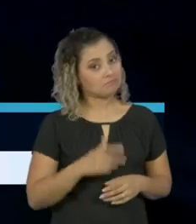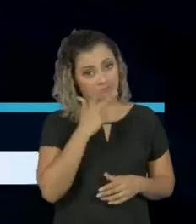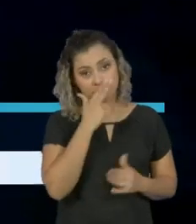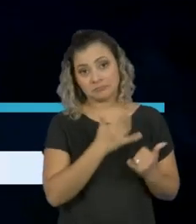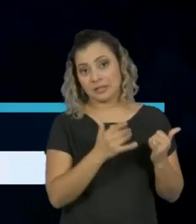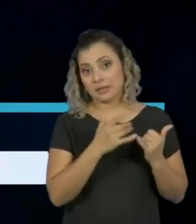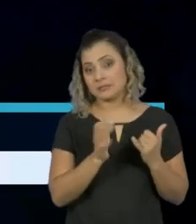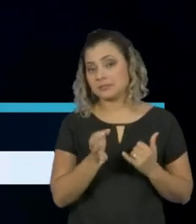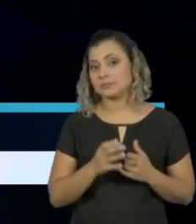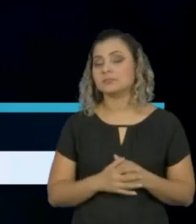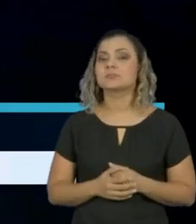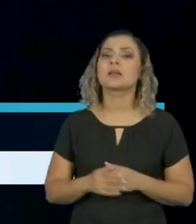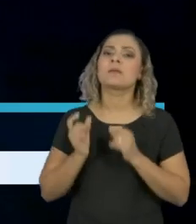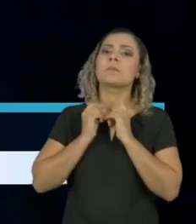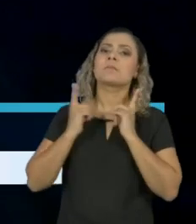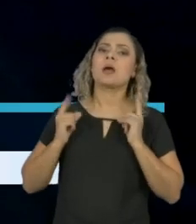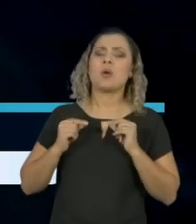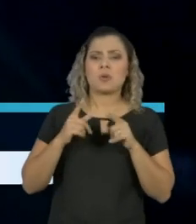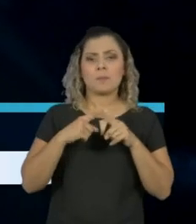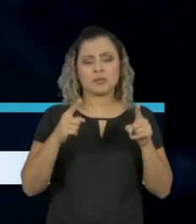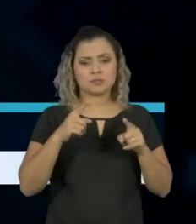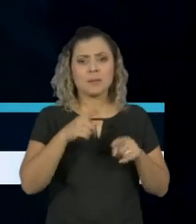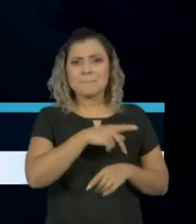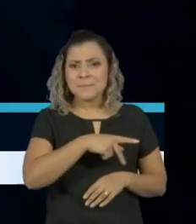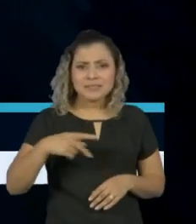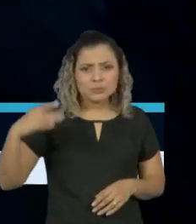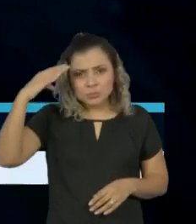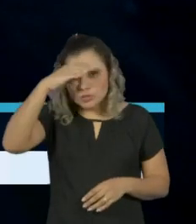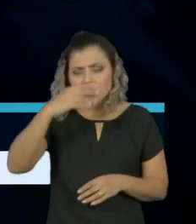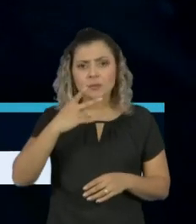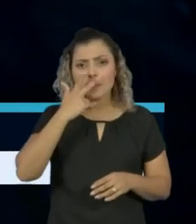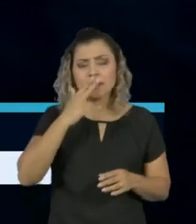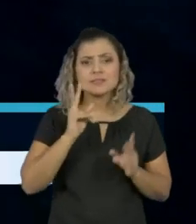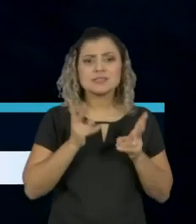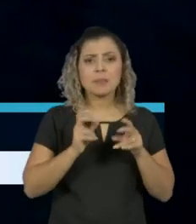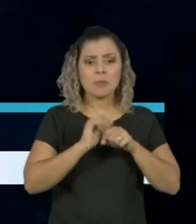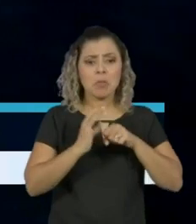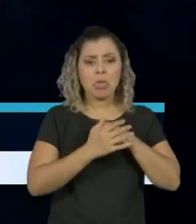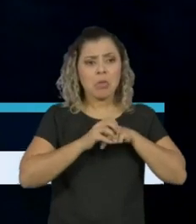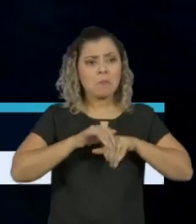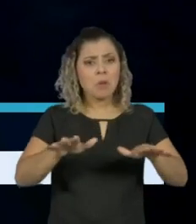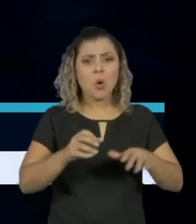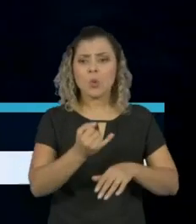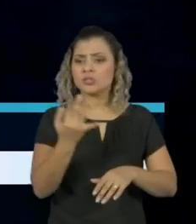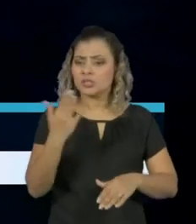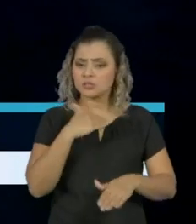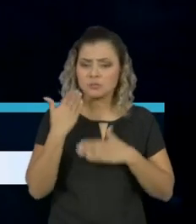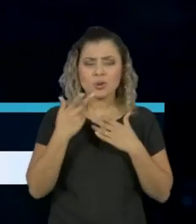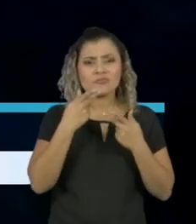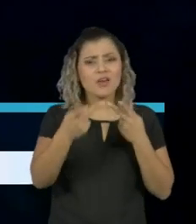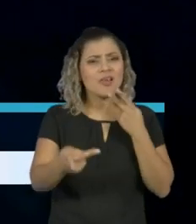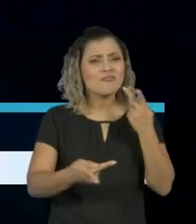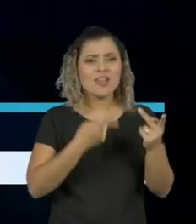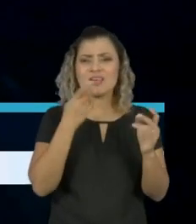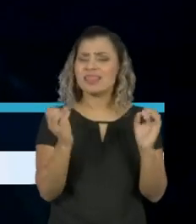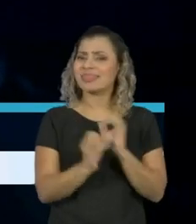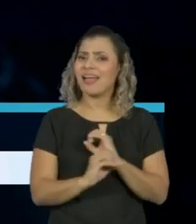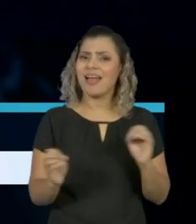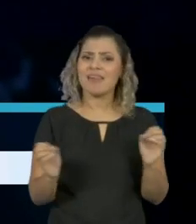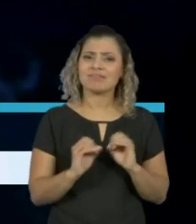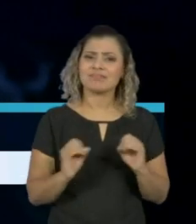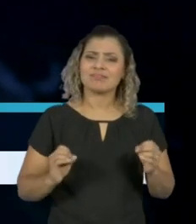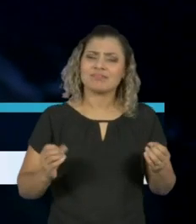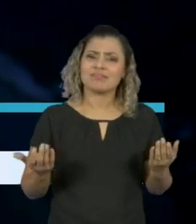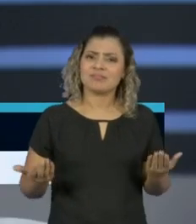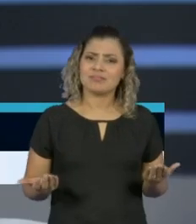oi total digo do ponto de vista da saúde e presidente da república quase não faz referência à academia e ao número de mortos que dobra a cada cinco dias